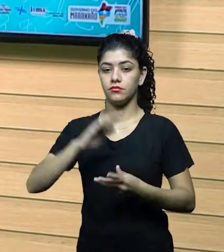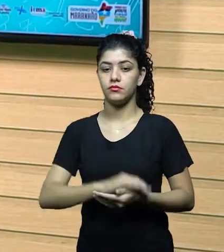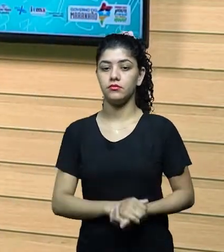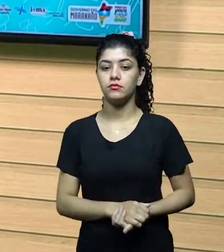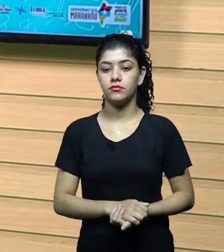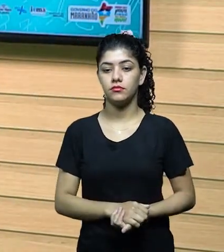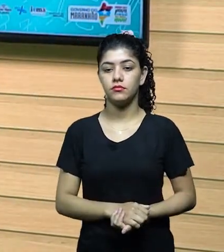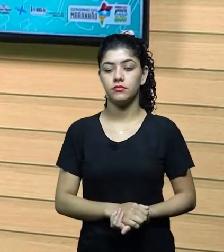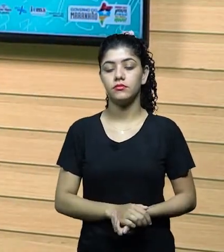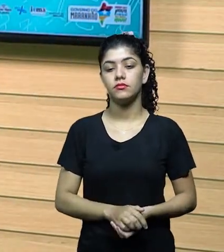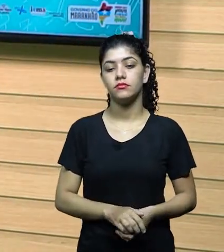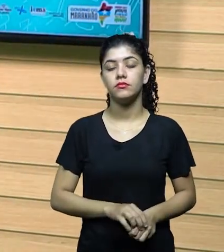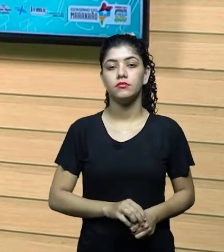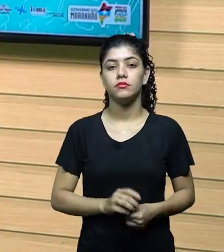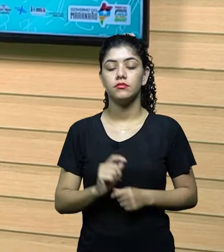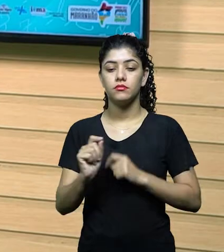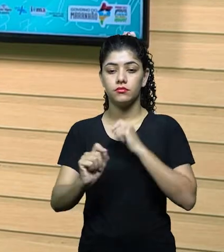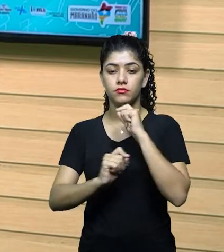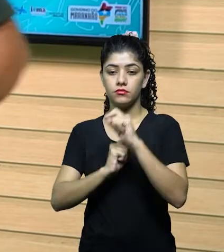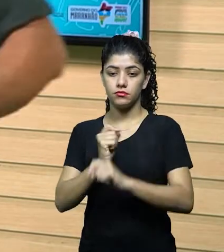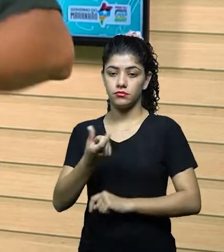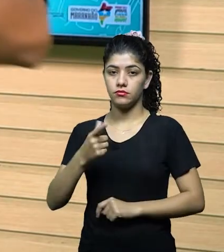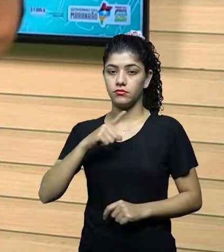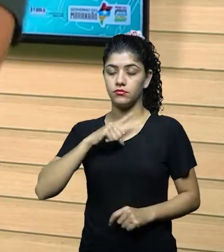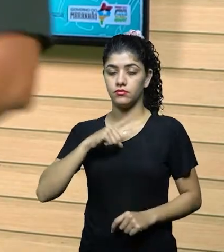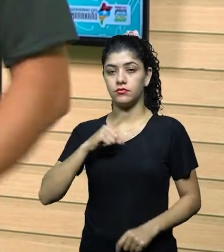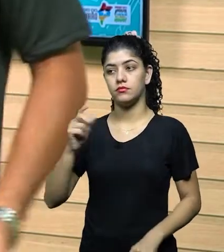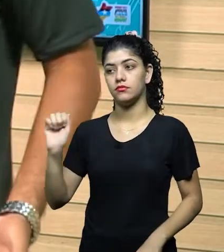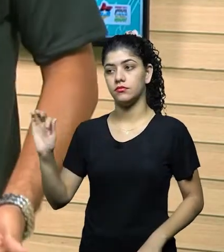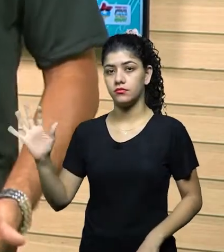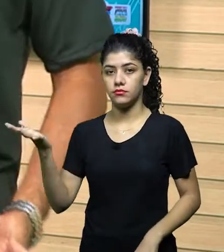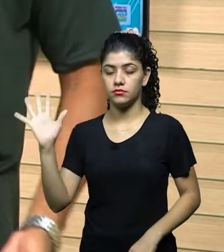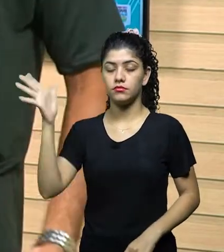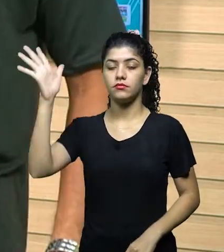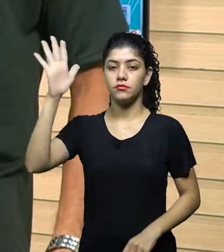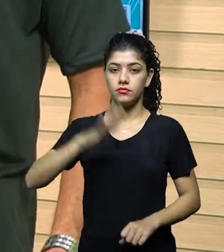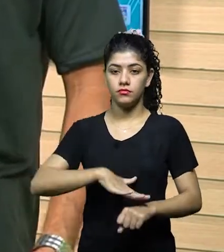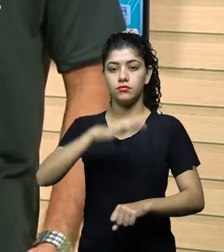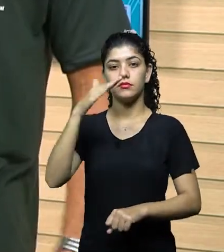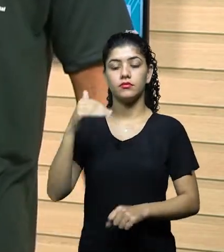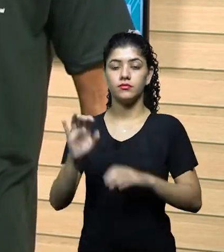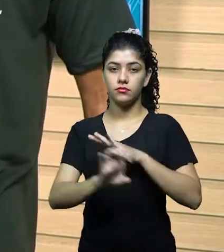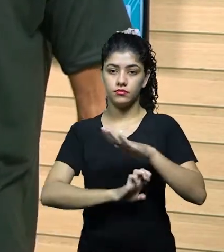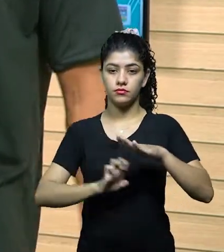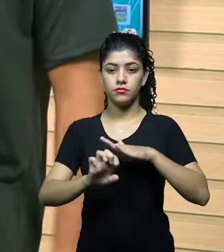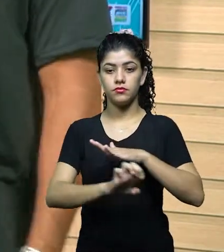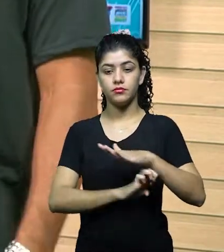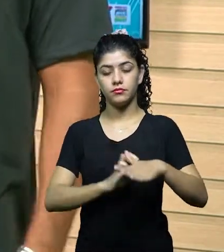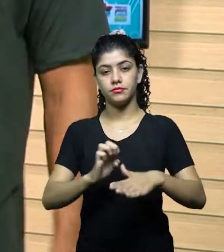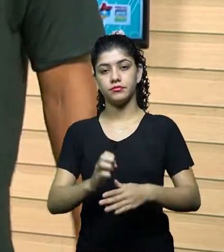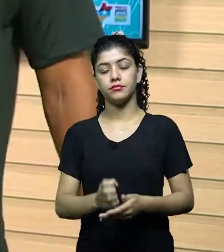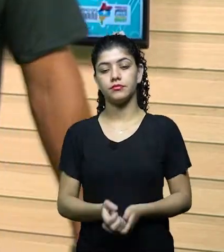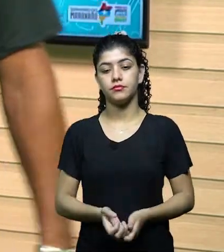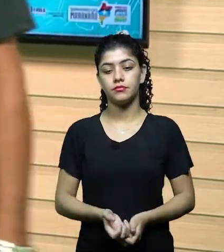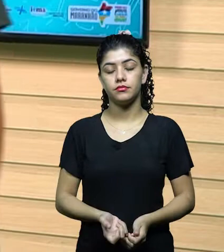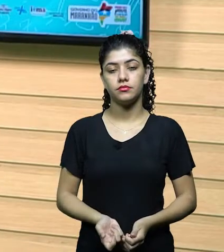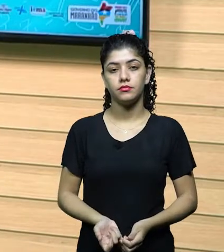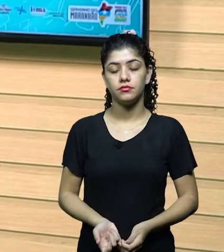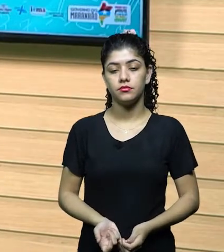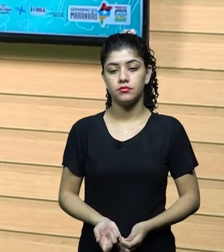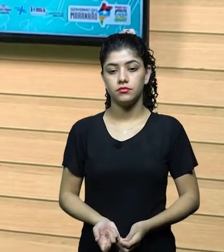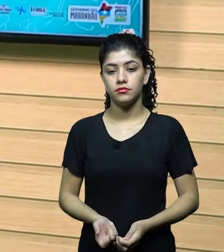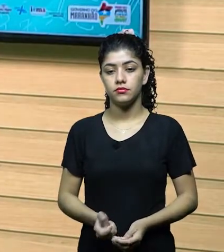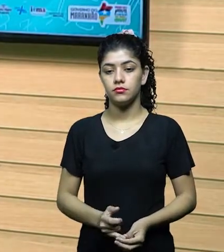privados do Brasil, foram os que mais tiveram lucro das empresas que estão listadas na Bolsa de